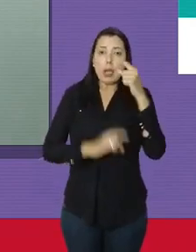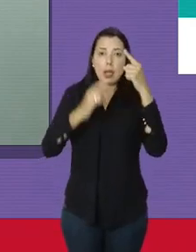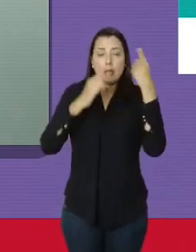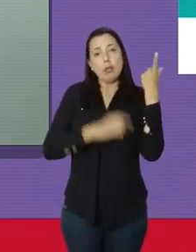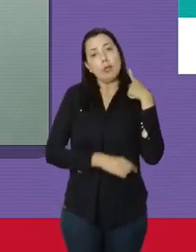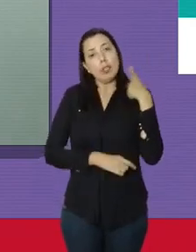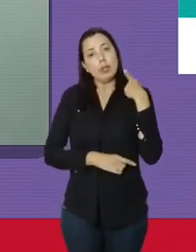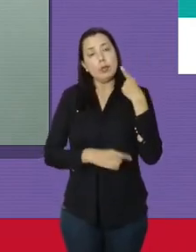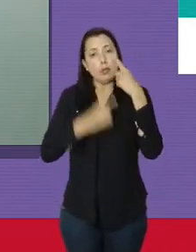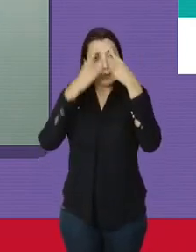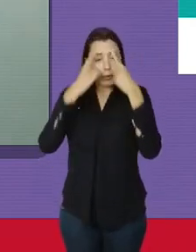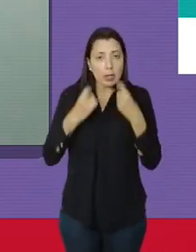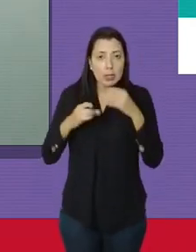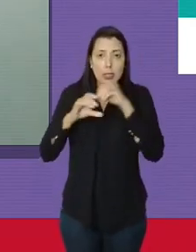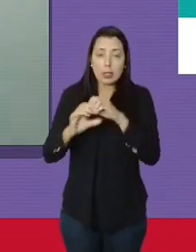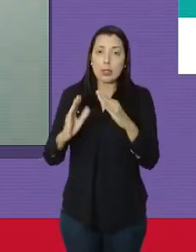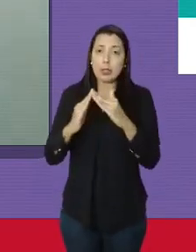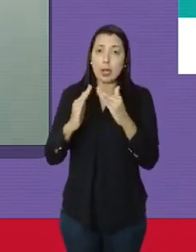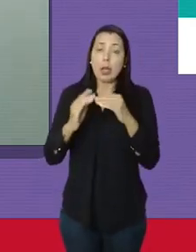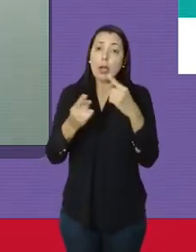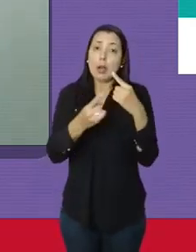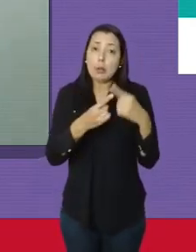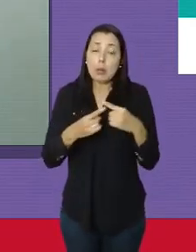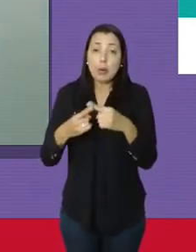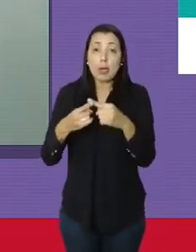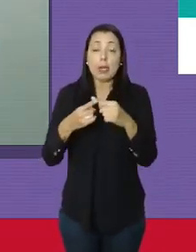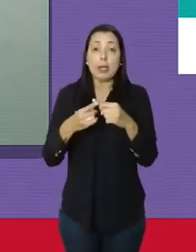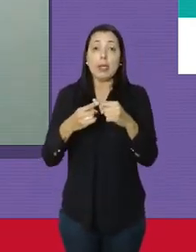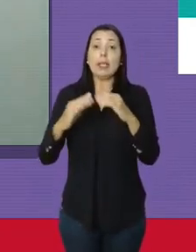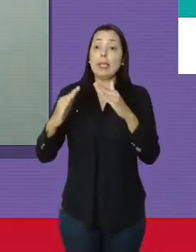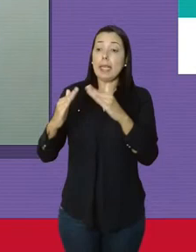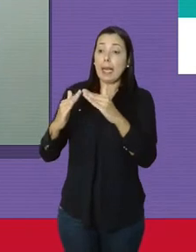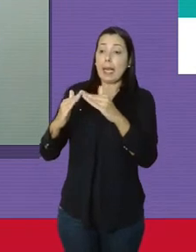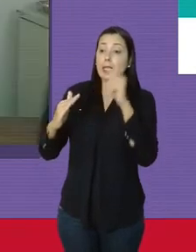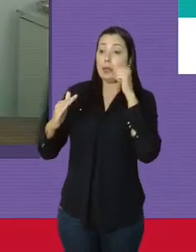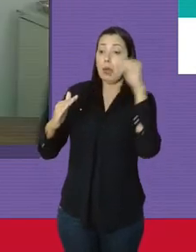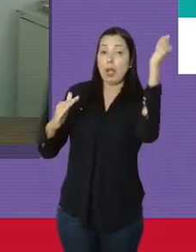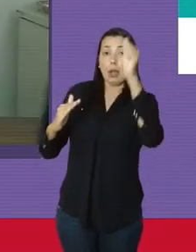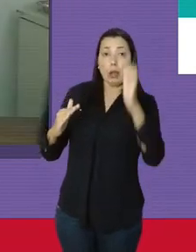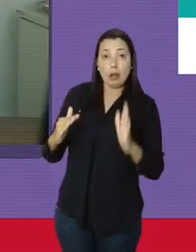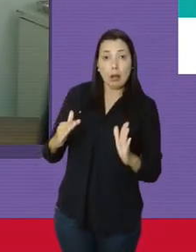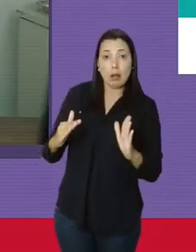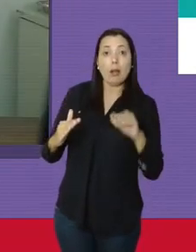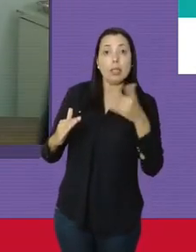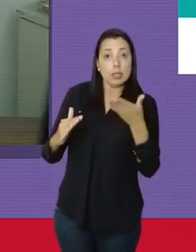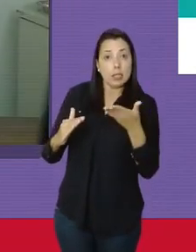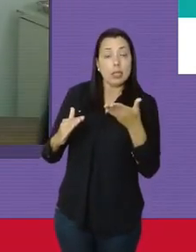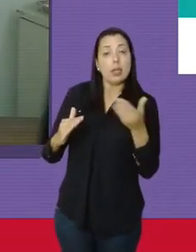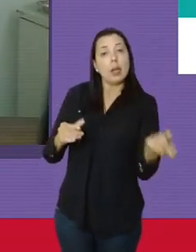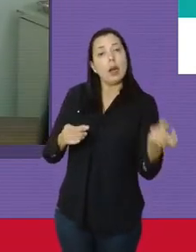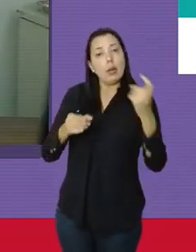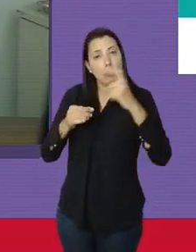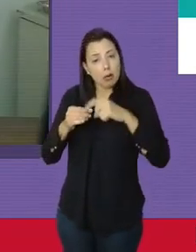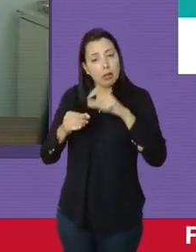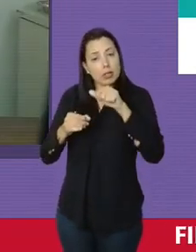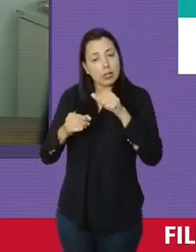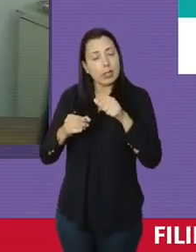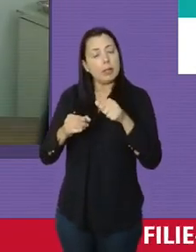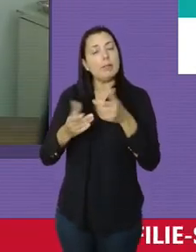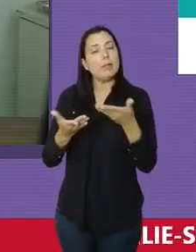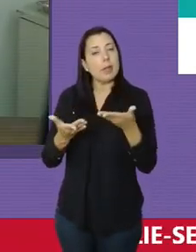de violência doméstica por meio das Casas da Mulher Brasileira. A retomada deste